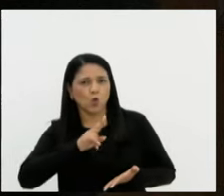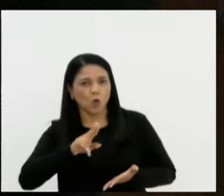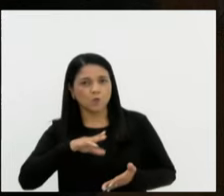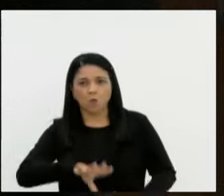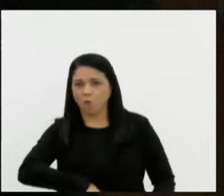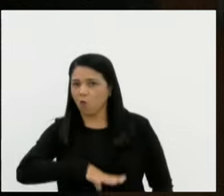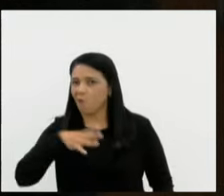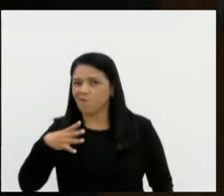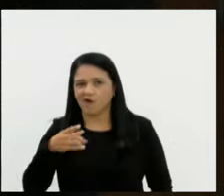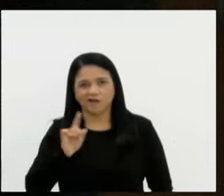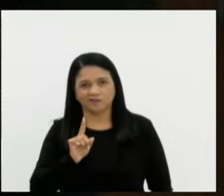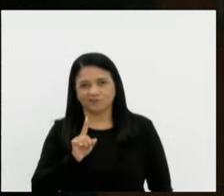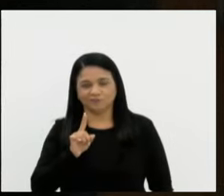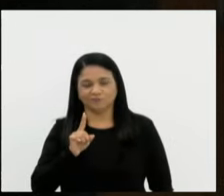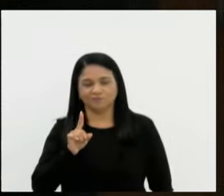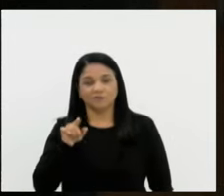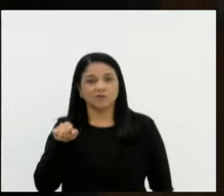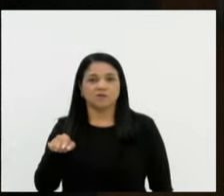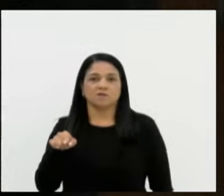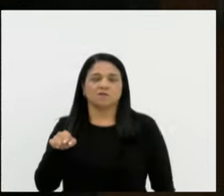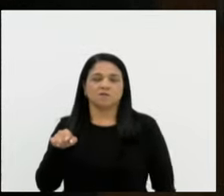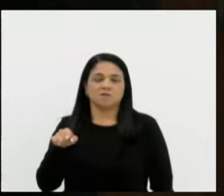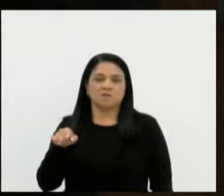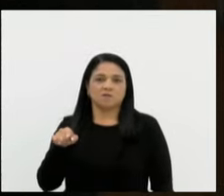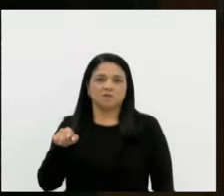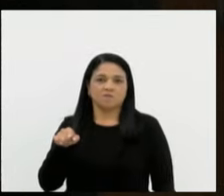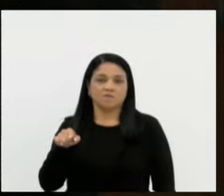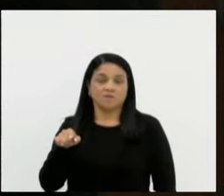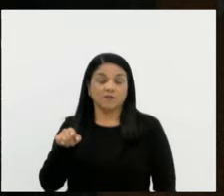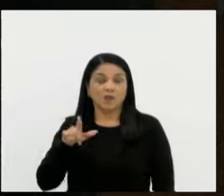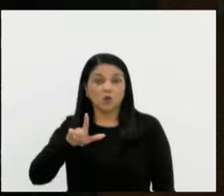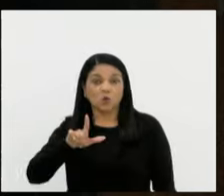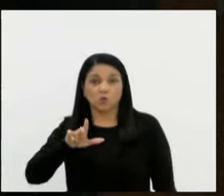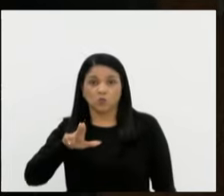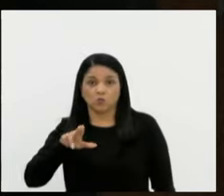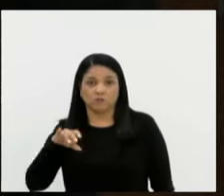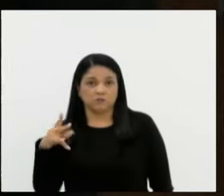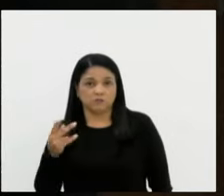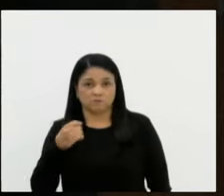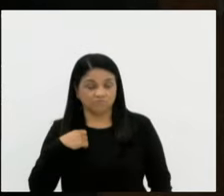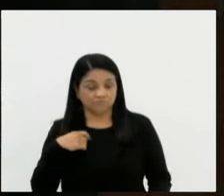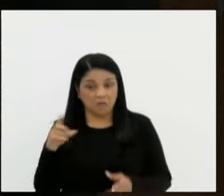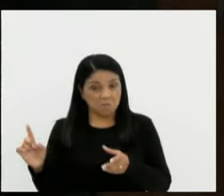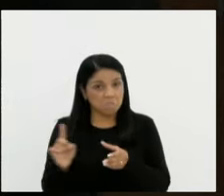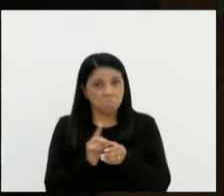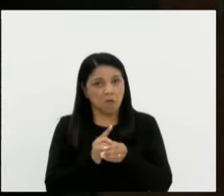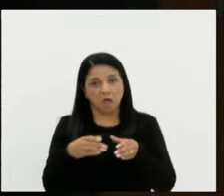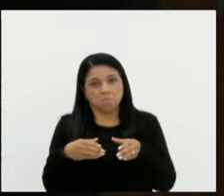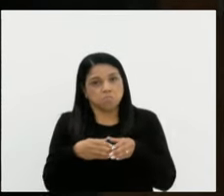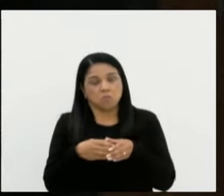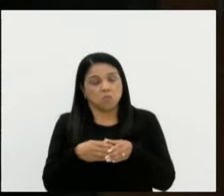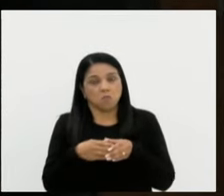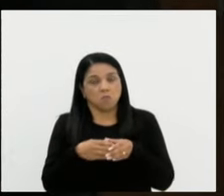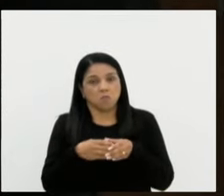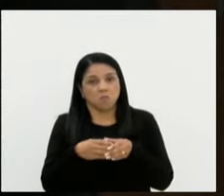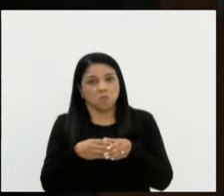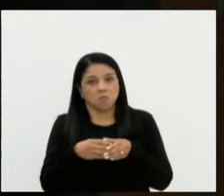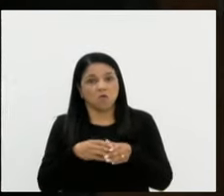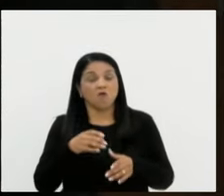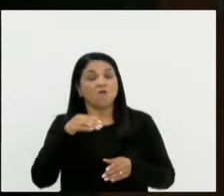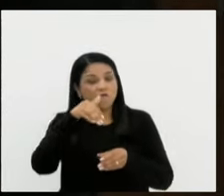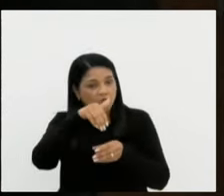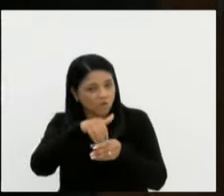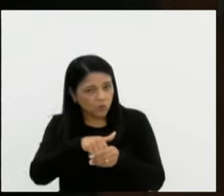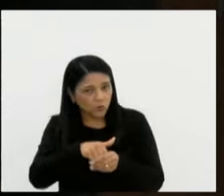covarde em relação à deputada Lucinha, que nem parte do nosso grupo político ela faz. Votou no presidente